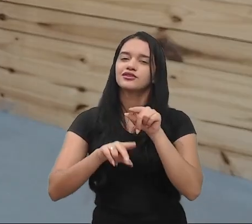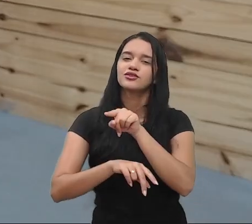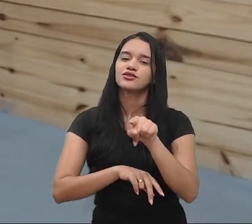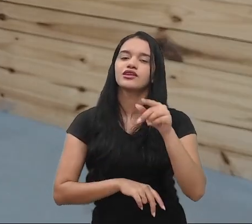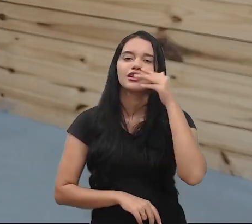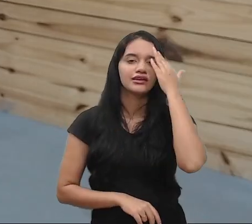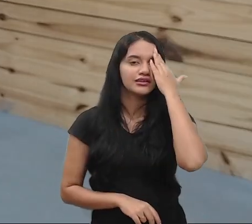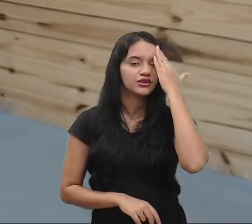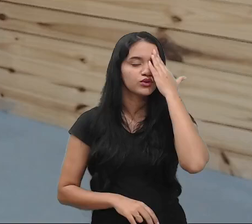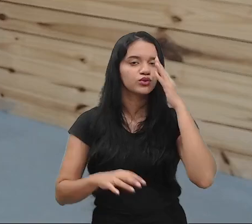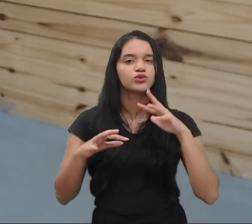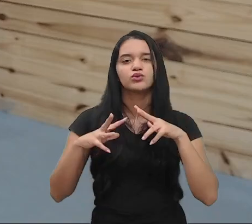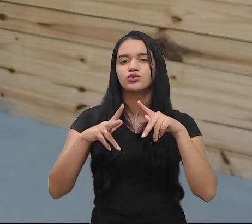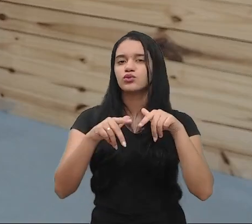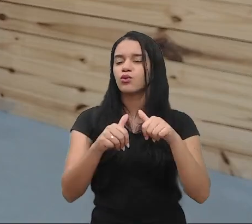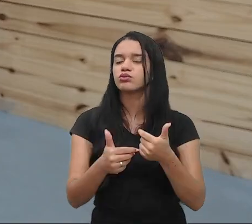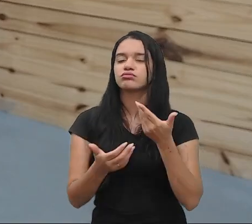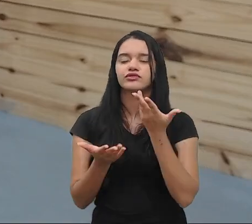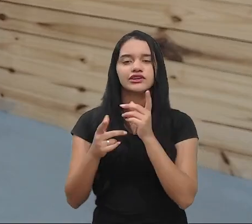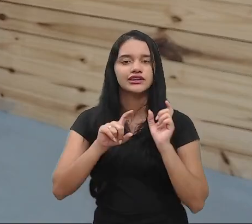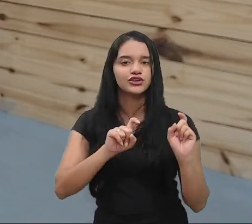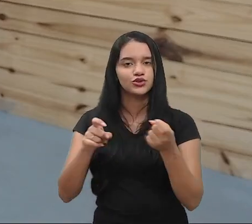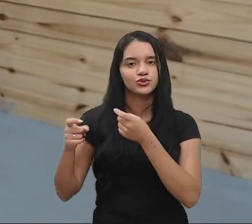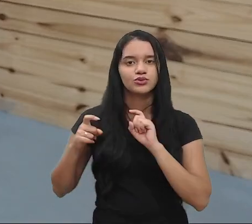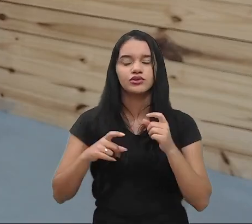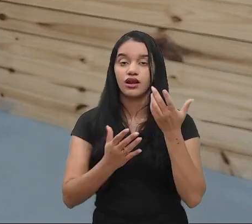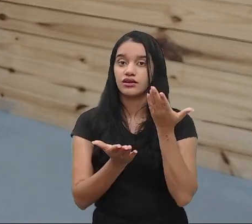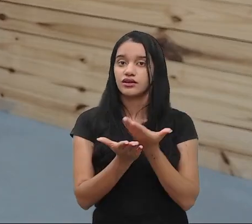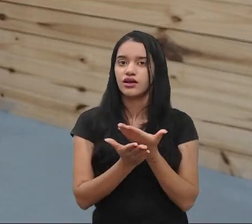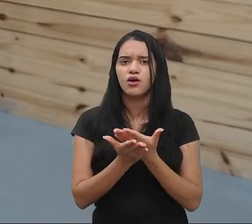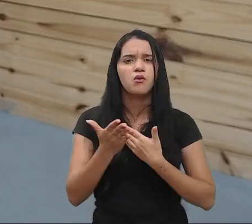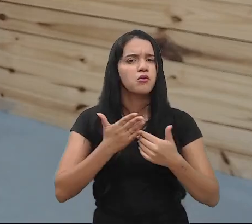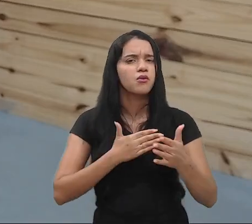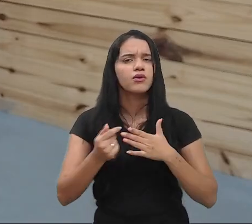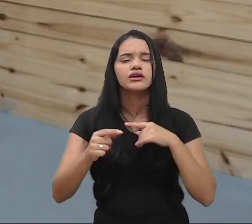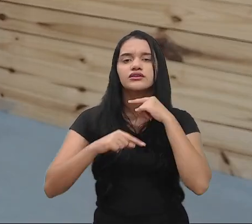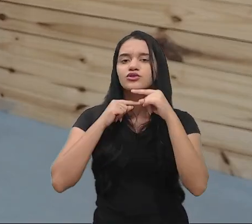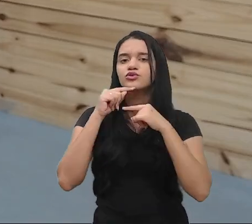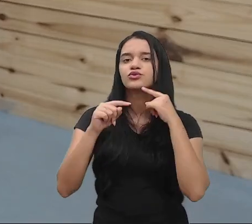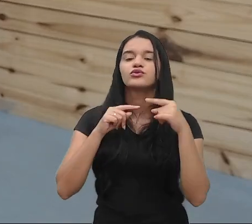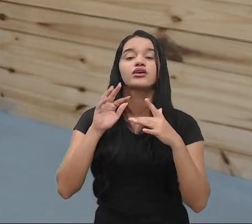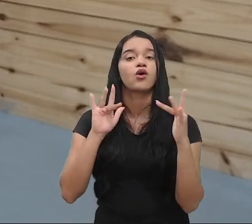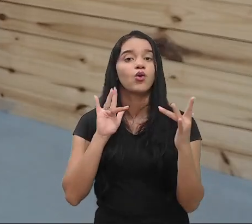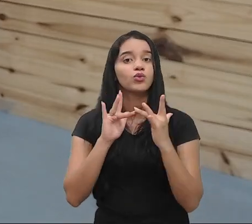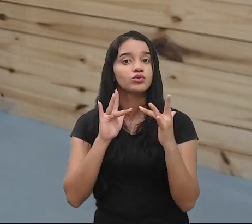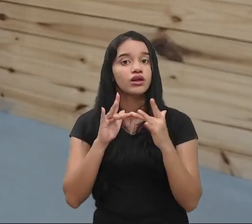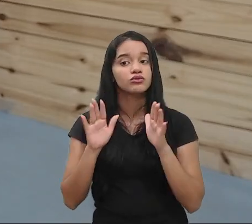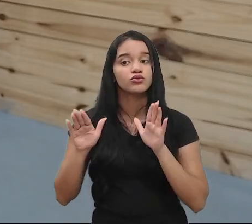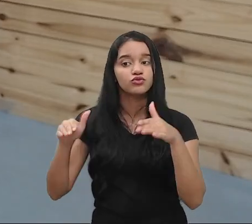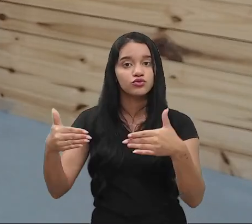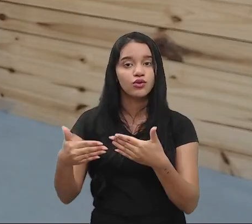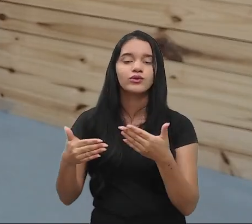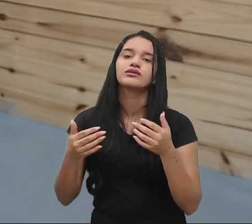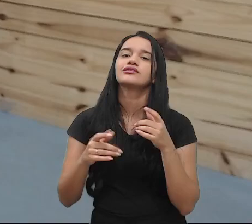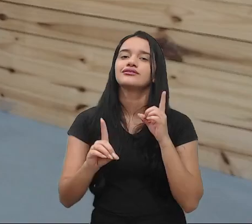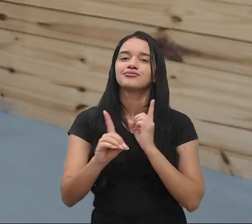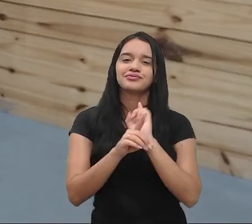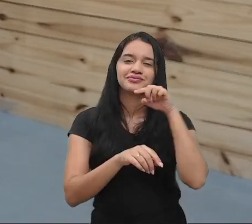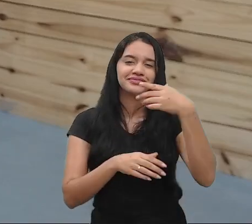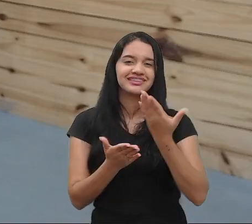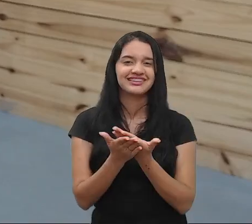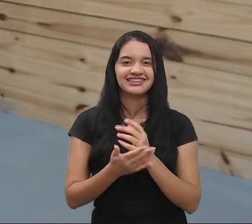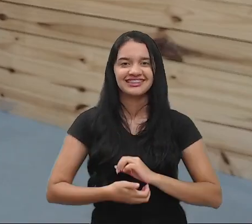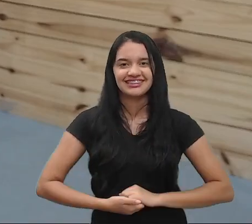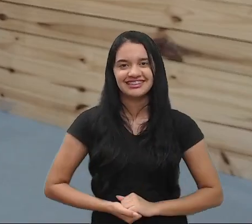entendido todas as noções que foram discutidas na nossa aula. Qualquer dúvida, entre em contato comigo no fórum e até a próxima aula.